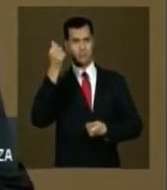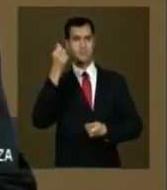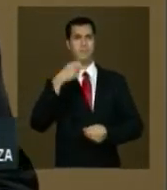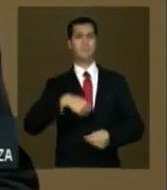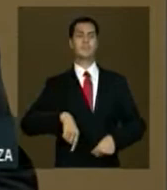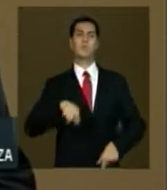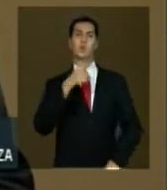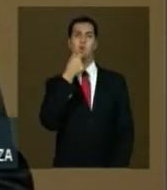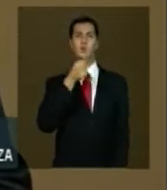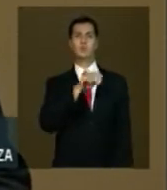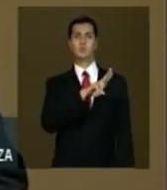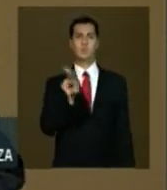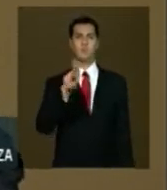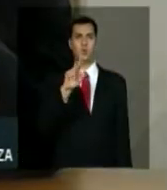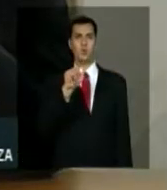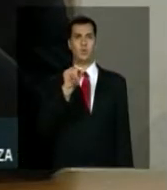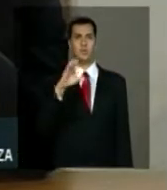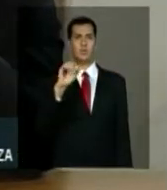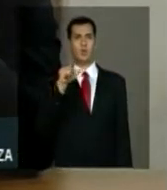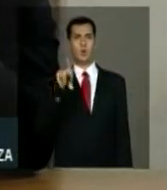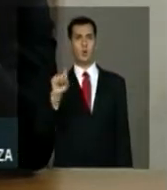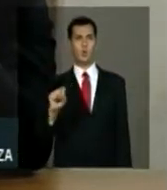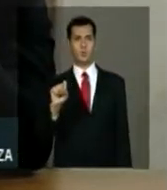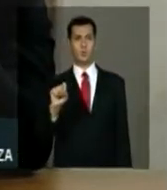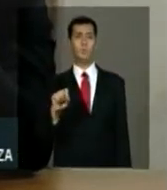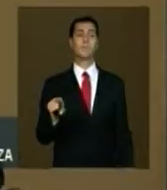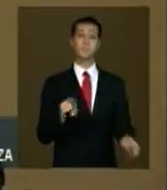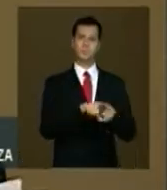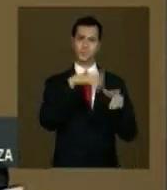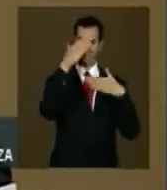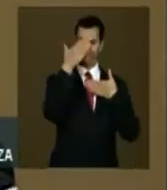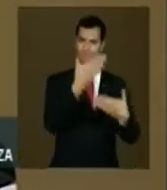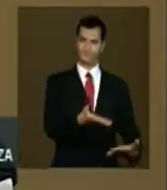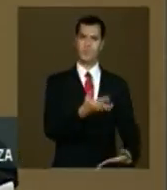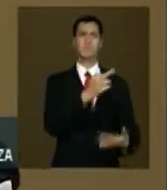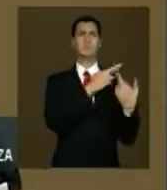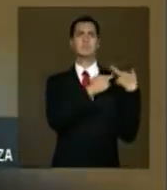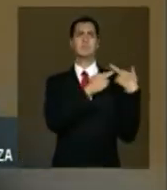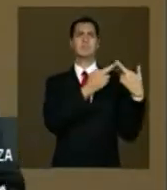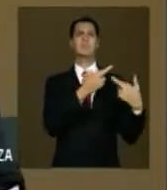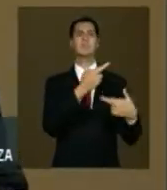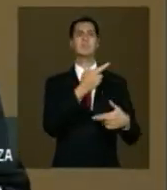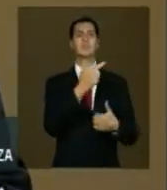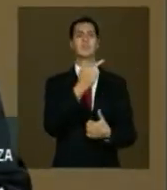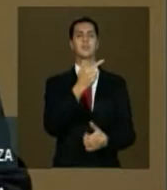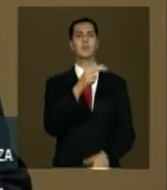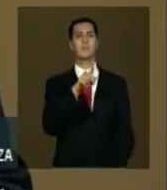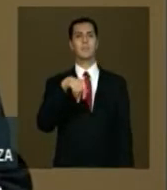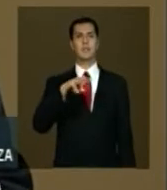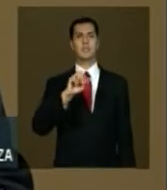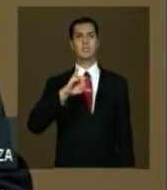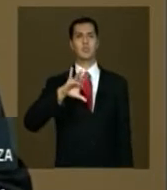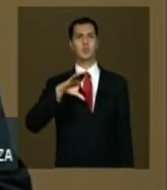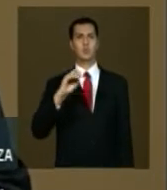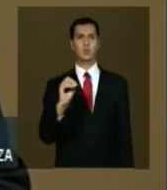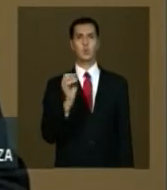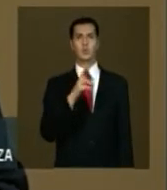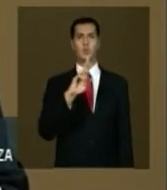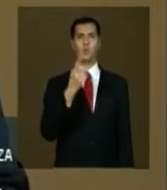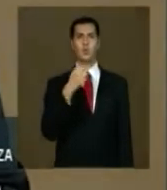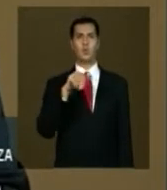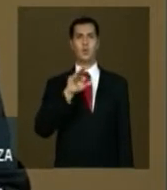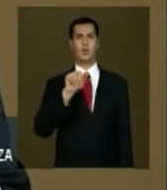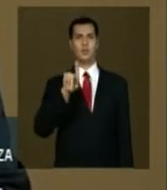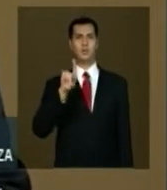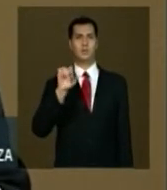cumprimentar o nosso representante do Ministério da Fazenda eh Márcio Holland Márcio deu aqui um